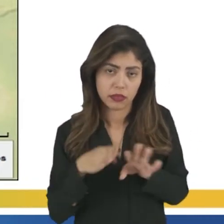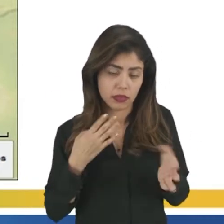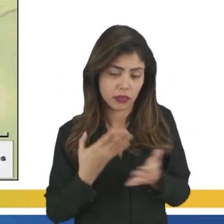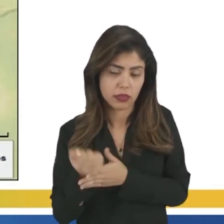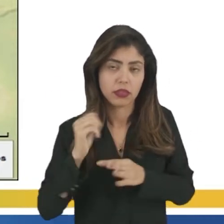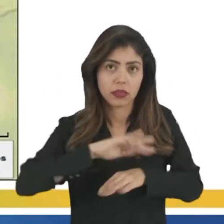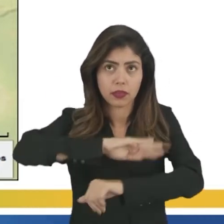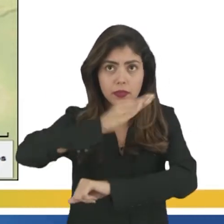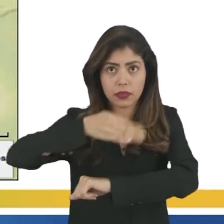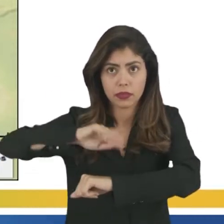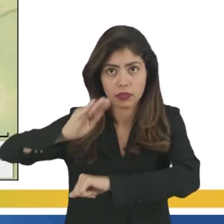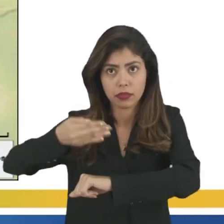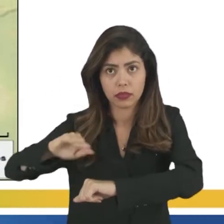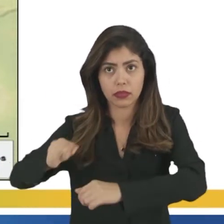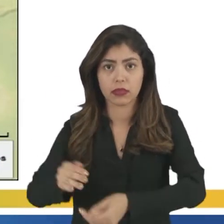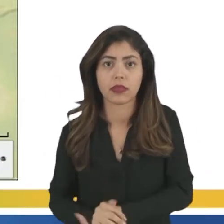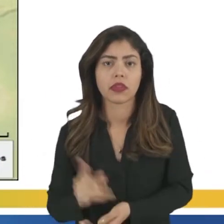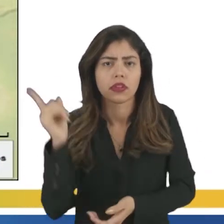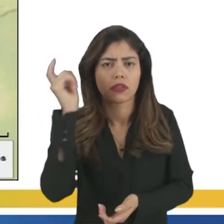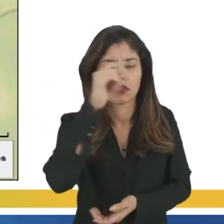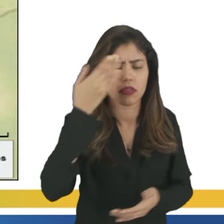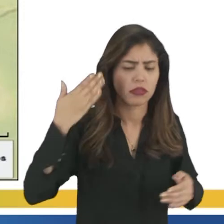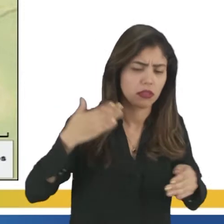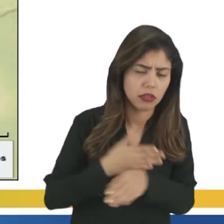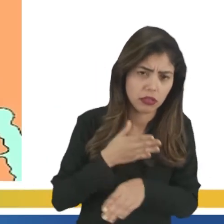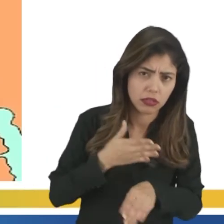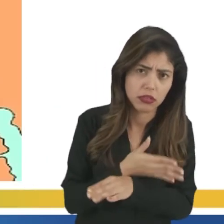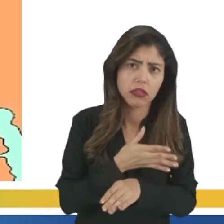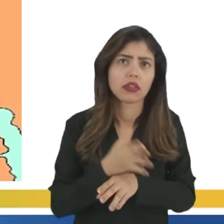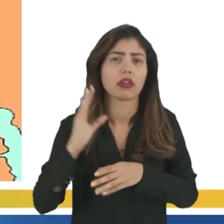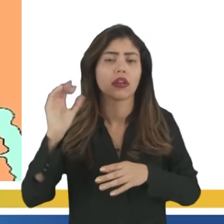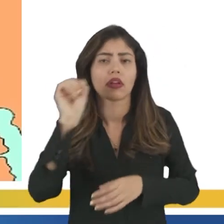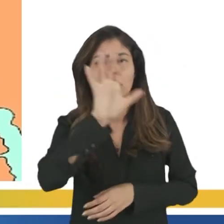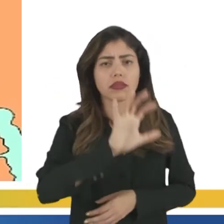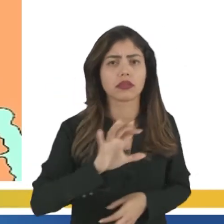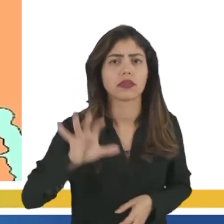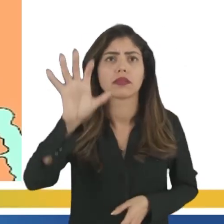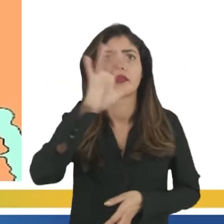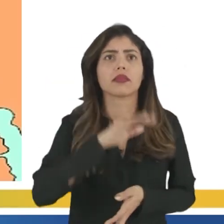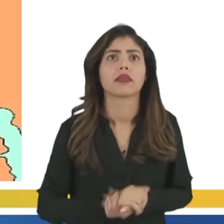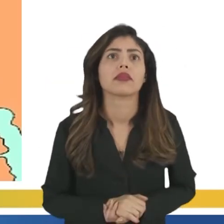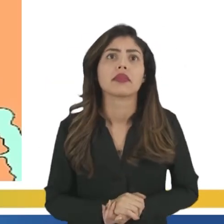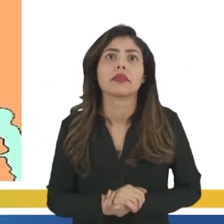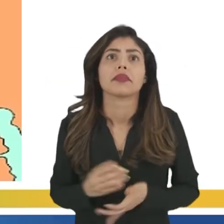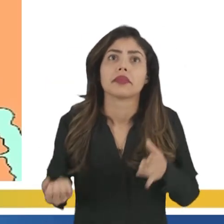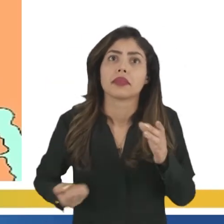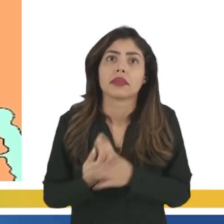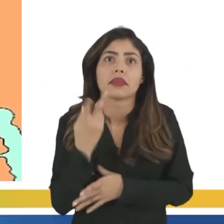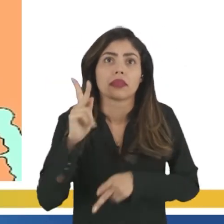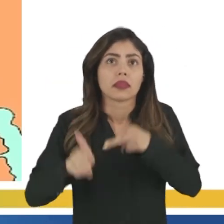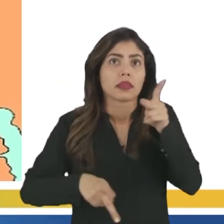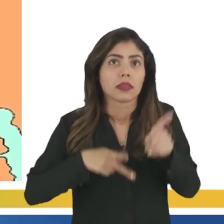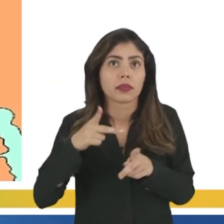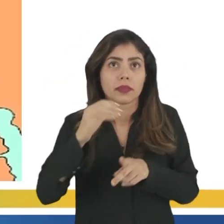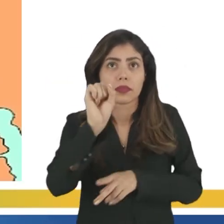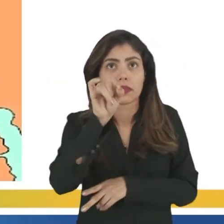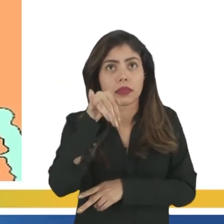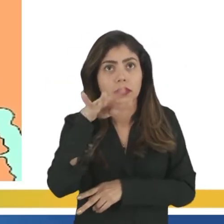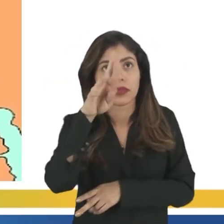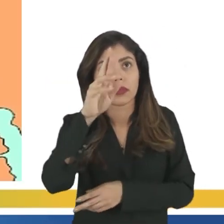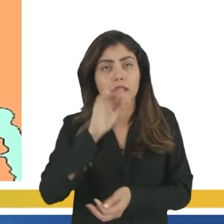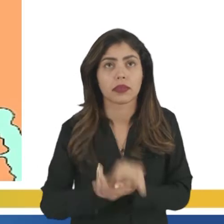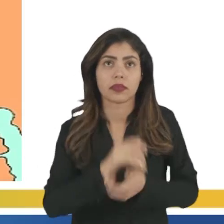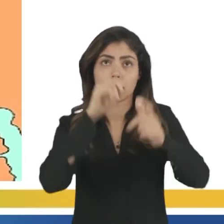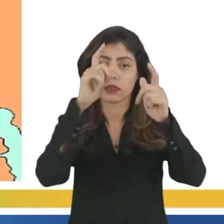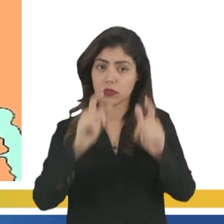várias montanhas, né? Então, por isso a dificuldade de adentrar ao continente. A origem, né, desse povo era semita, como já citei para